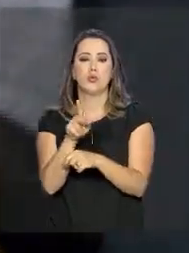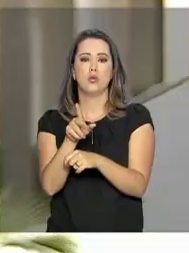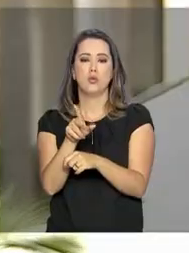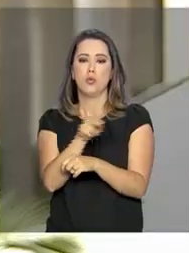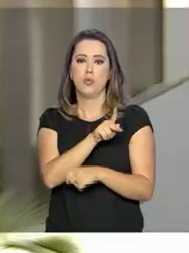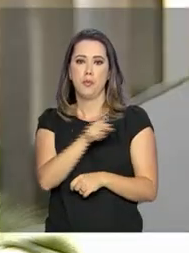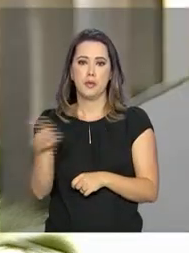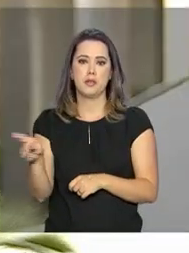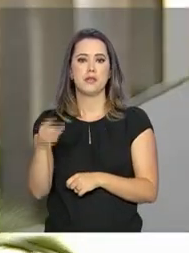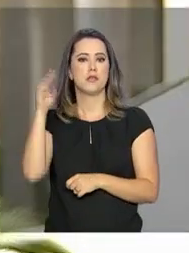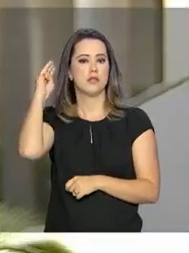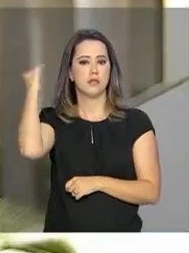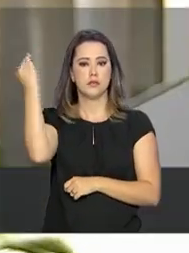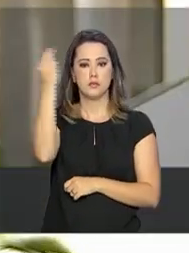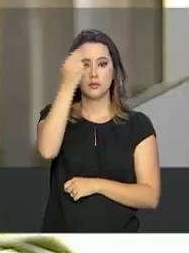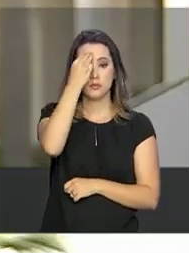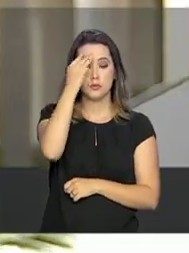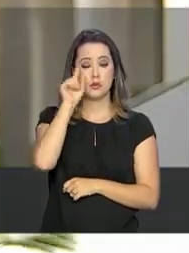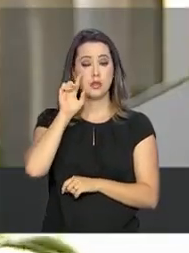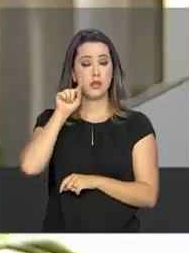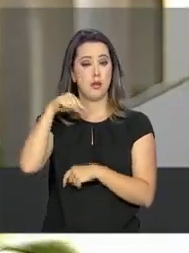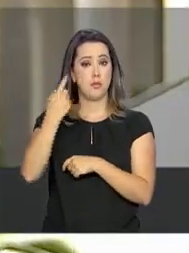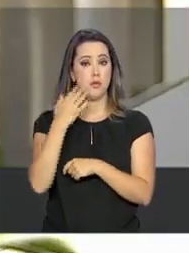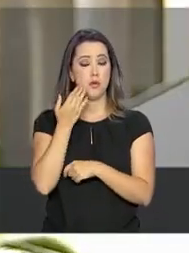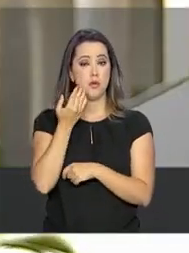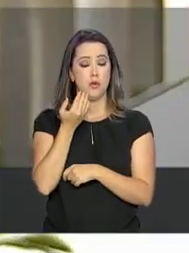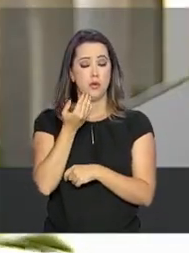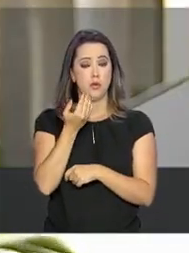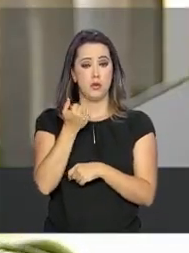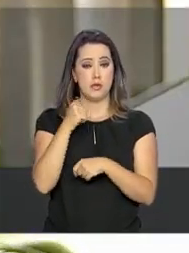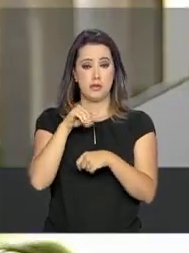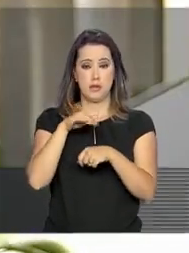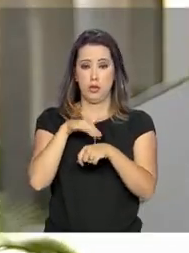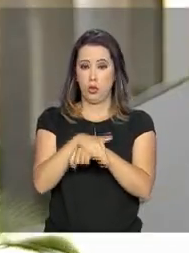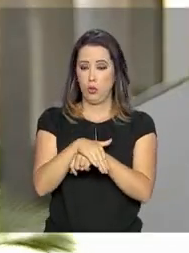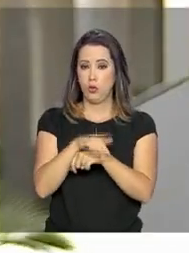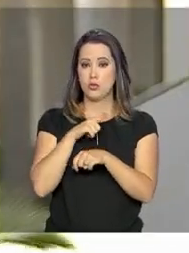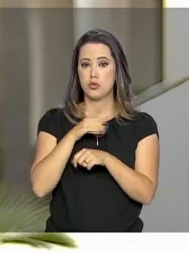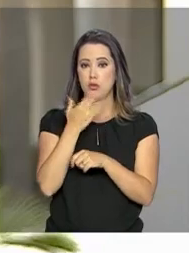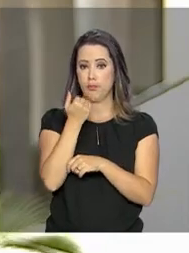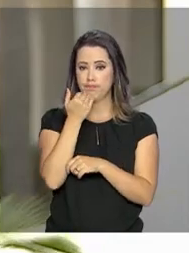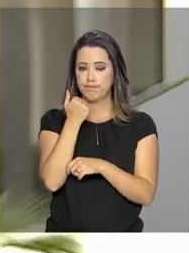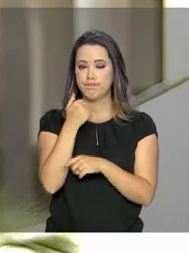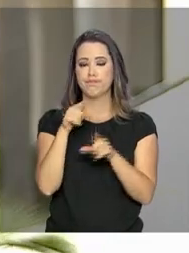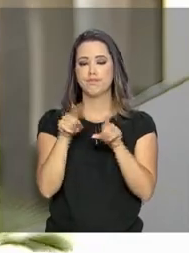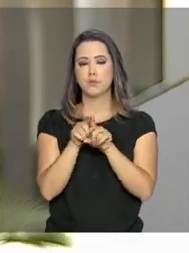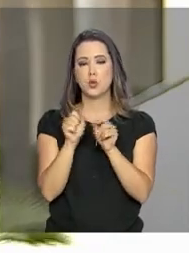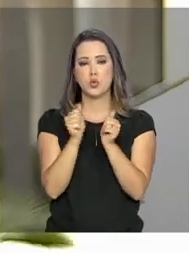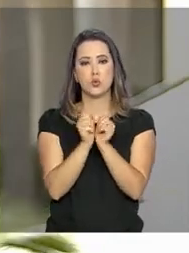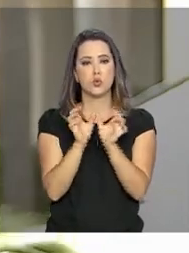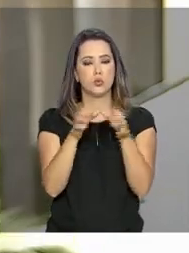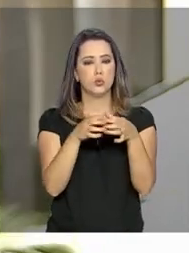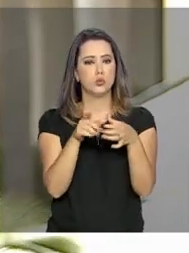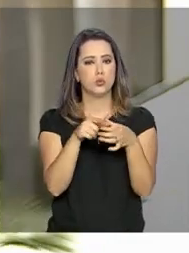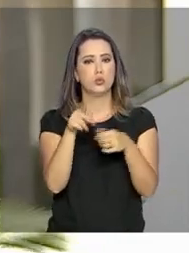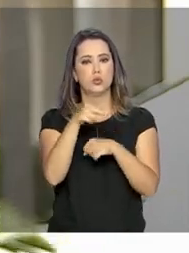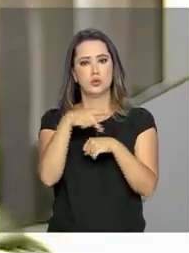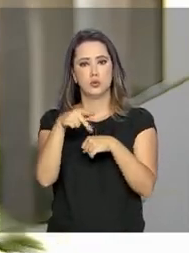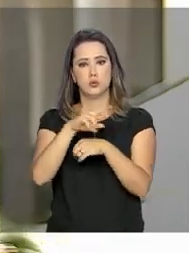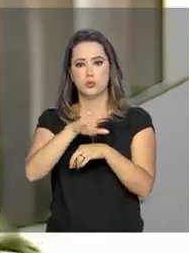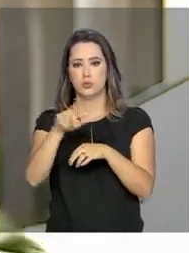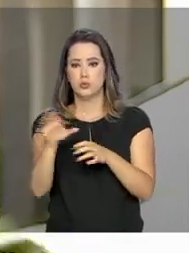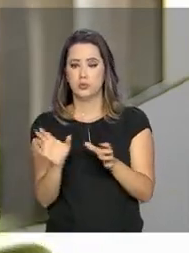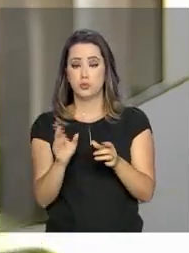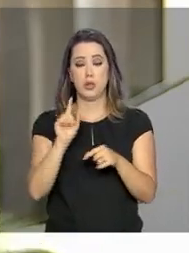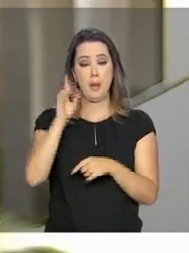nieto e à noite ele participa de um jantar com os líderes do mercosul e da aliança do pacífico amanhã o primeiro compromisso é